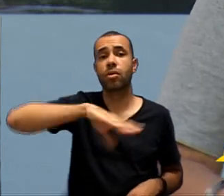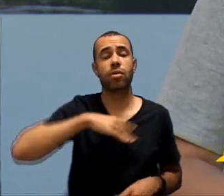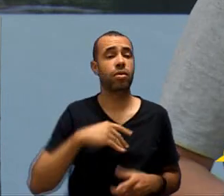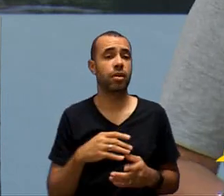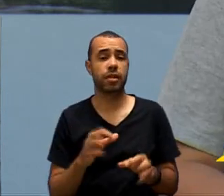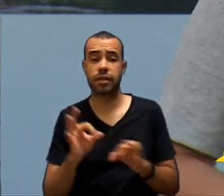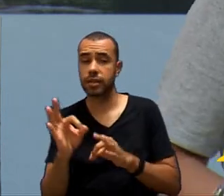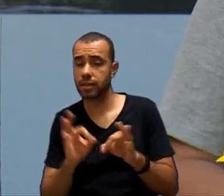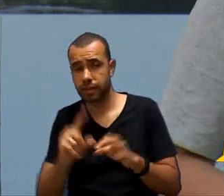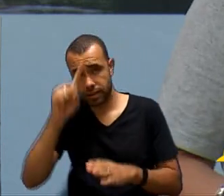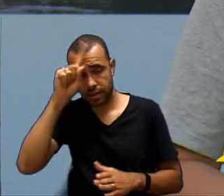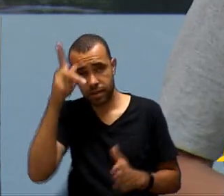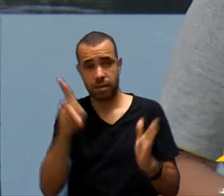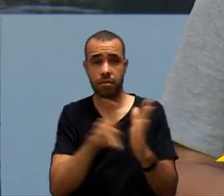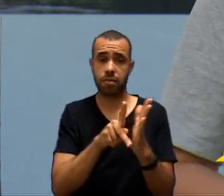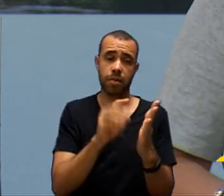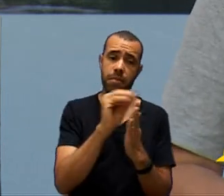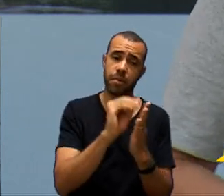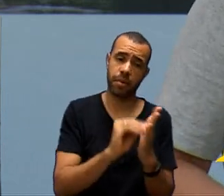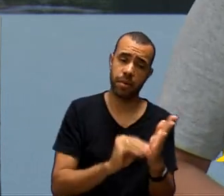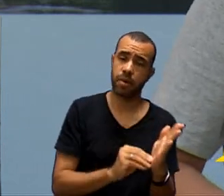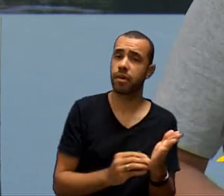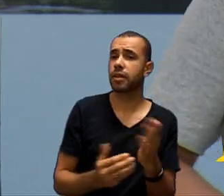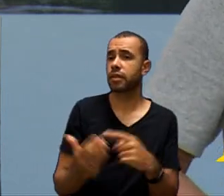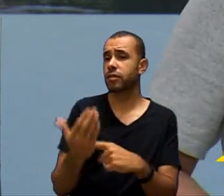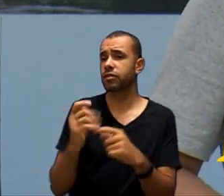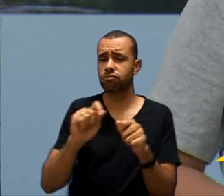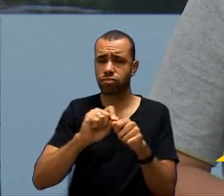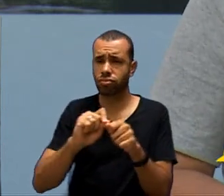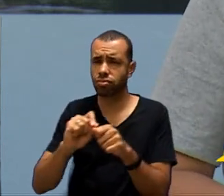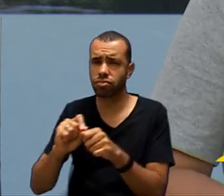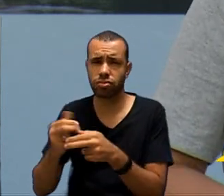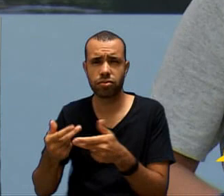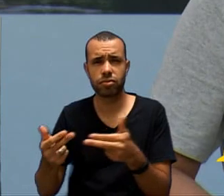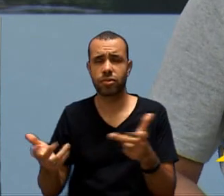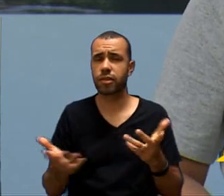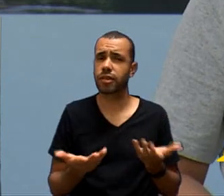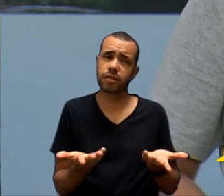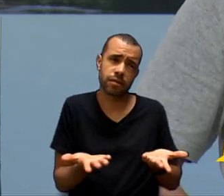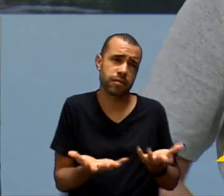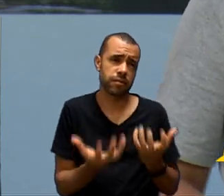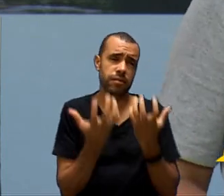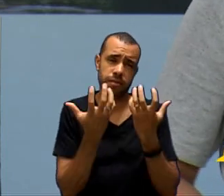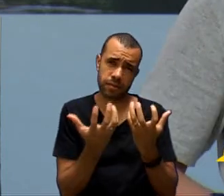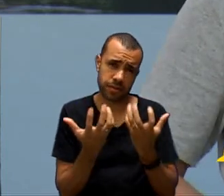projetar, nos ajudar a fazer todos esses projetos. Então, eu quero